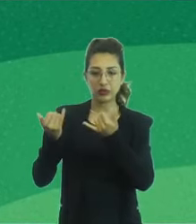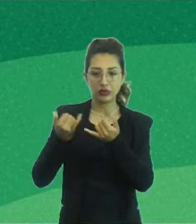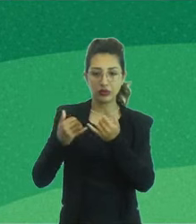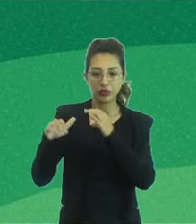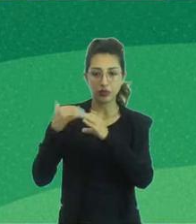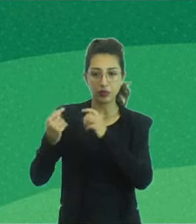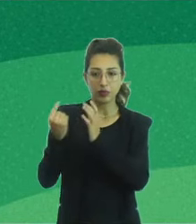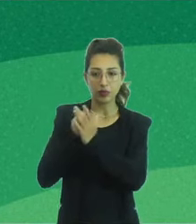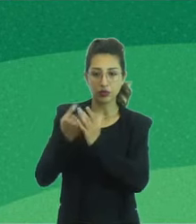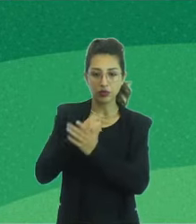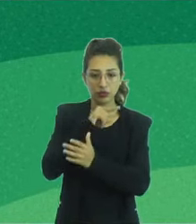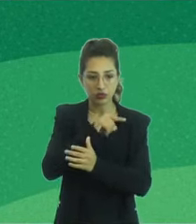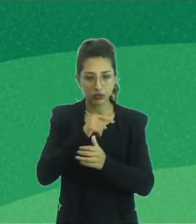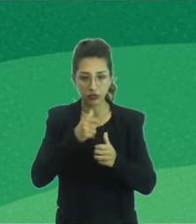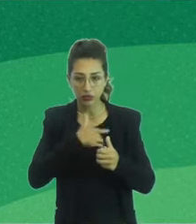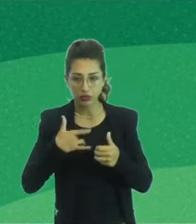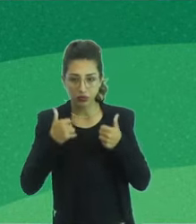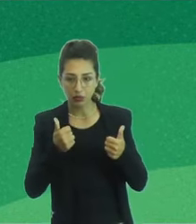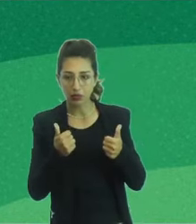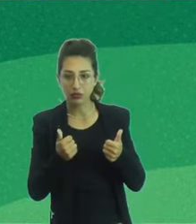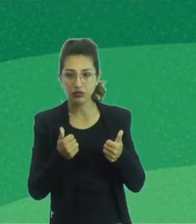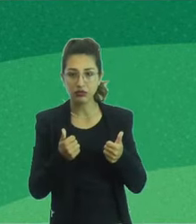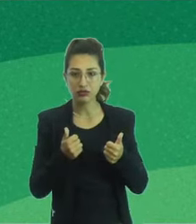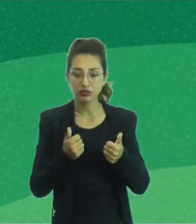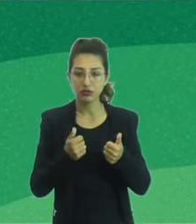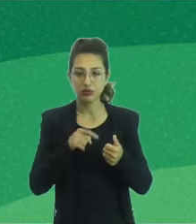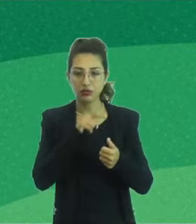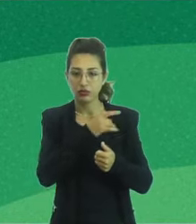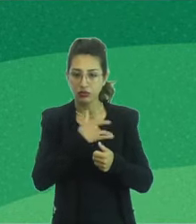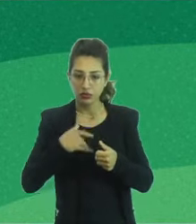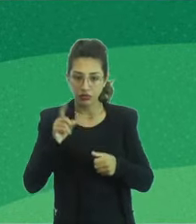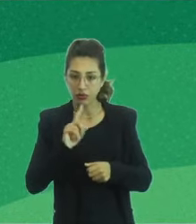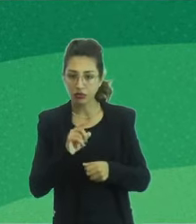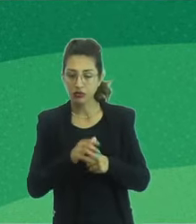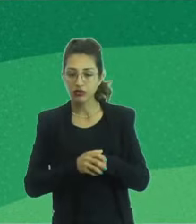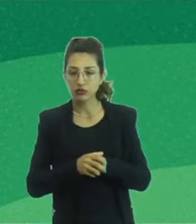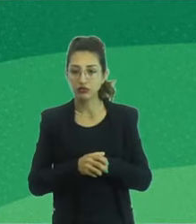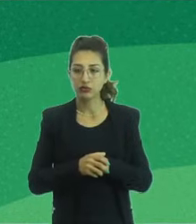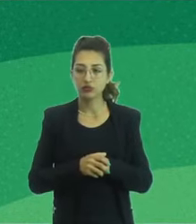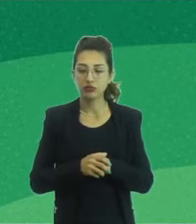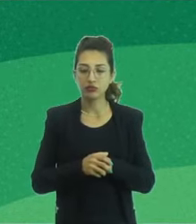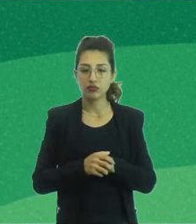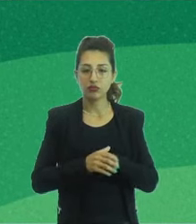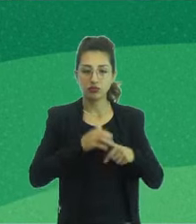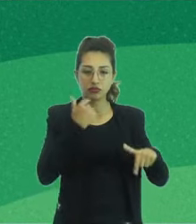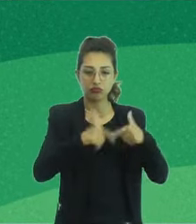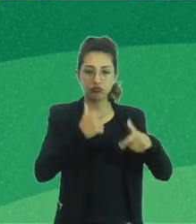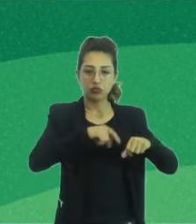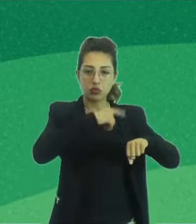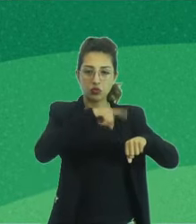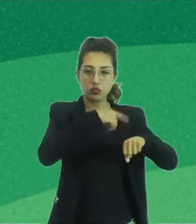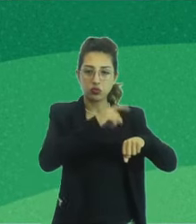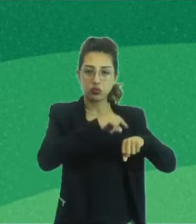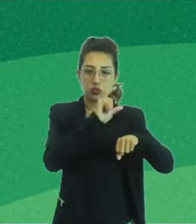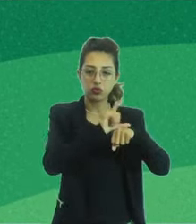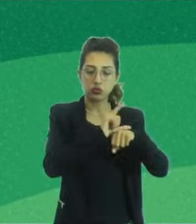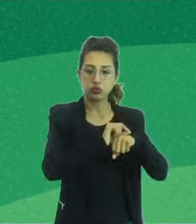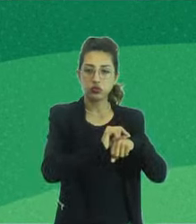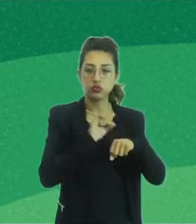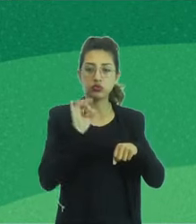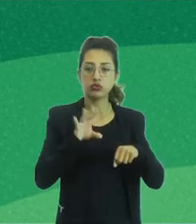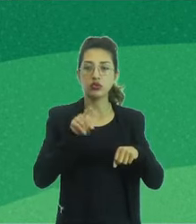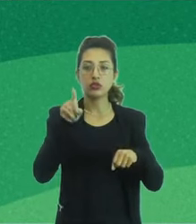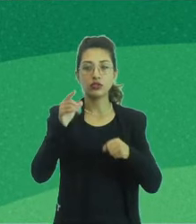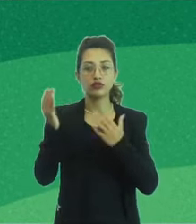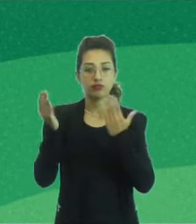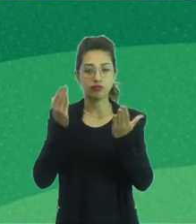faz muito tempo que você não para e eu só consegui parar de trabalhar tanto quando o meu